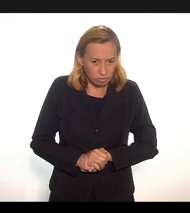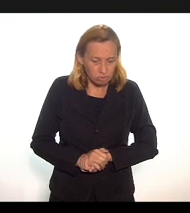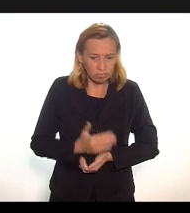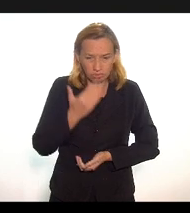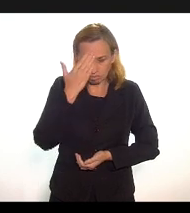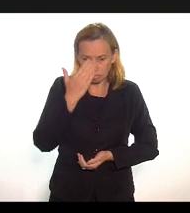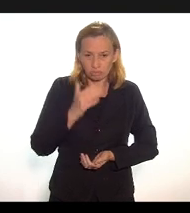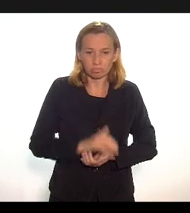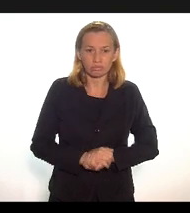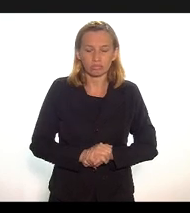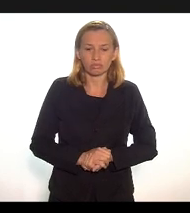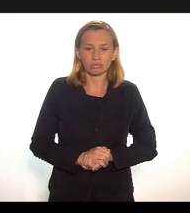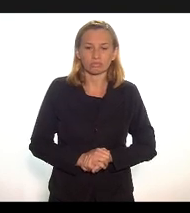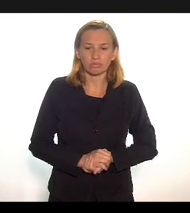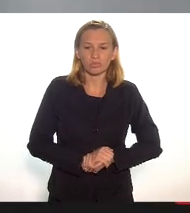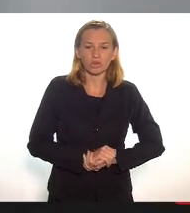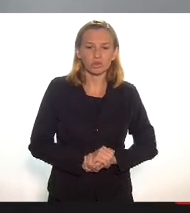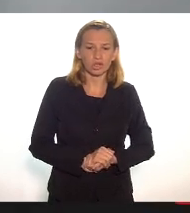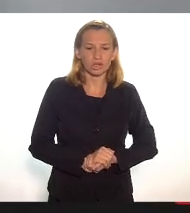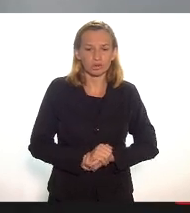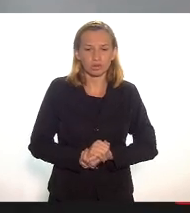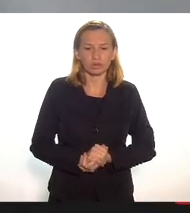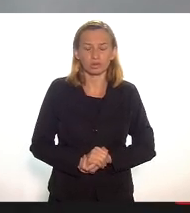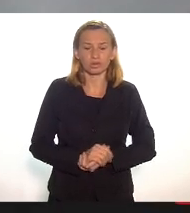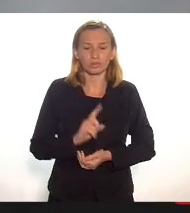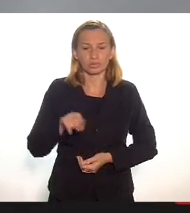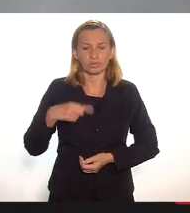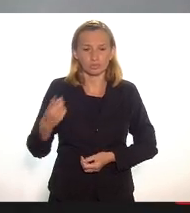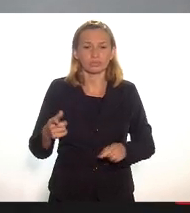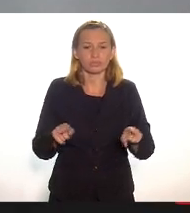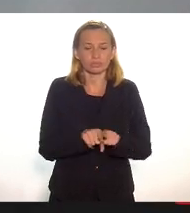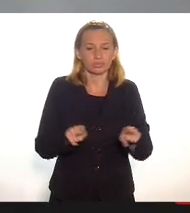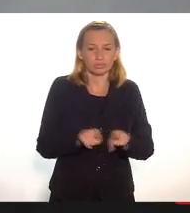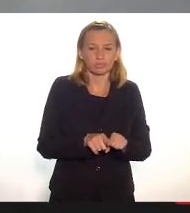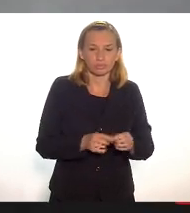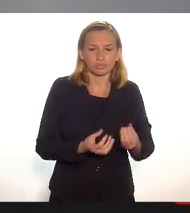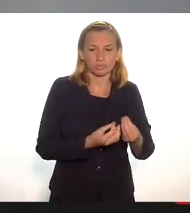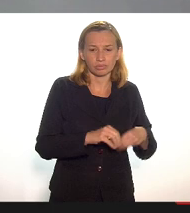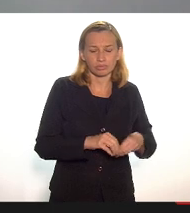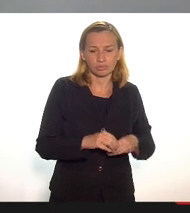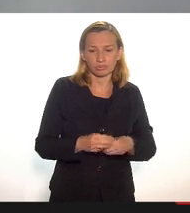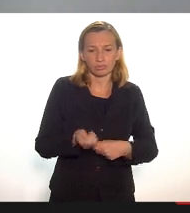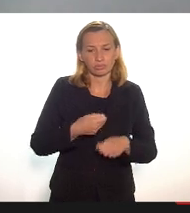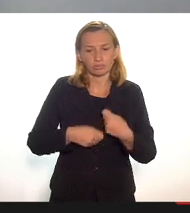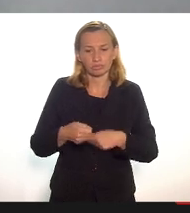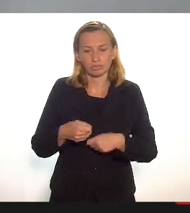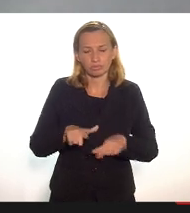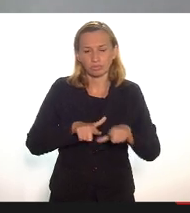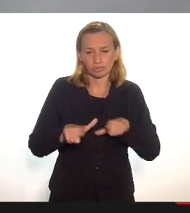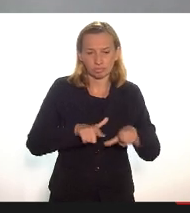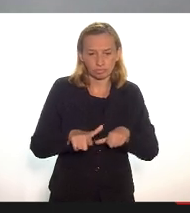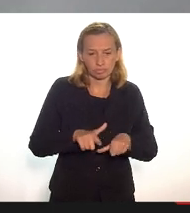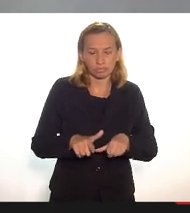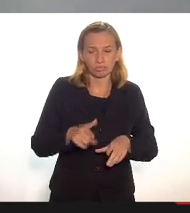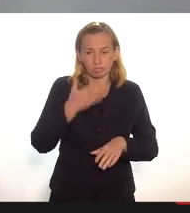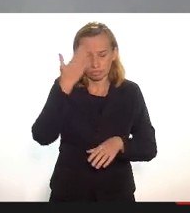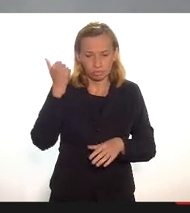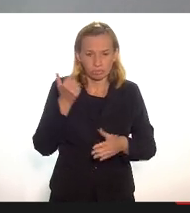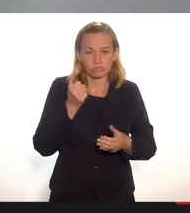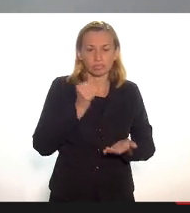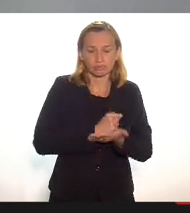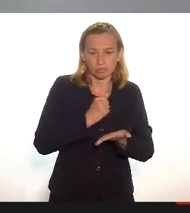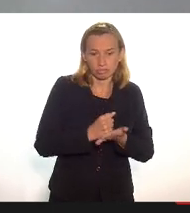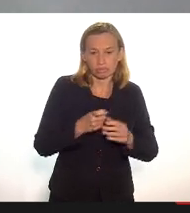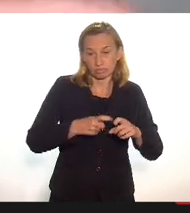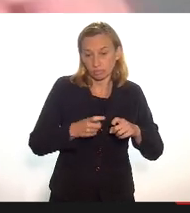Obrigada. A gente defende um SUS público, mas tem uma outra questão também, que é da precarização dos vínculos de trabalho. A gente sabe como que os médicos são contratados na rede DOR.